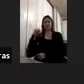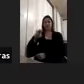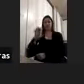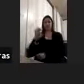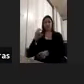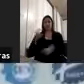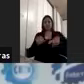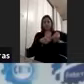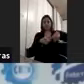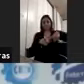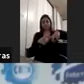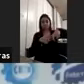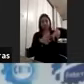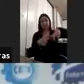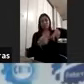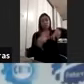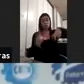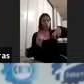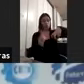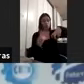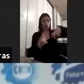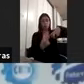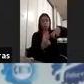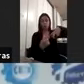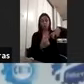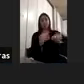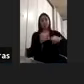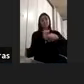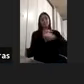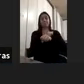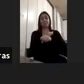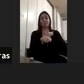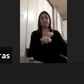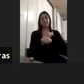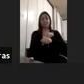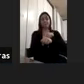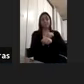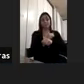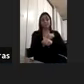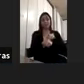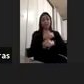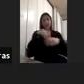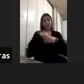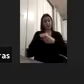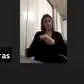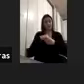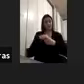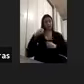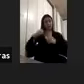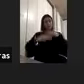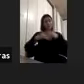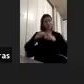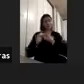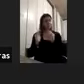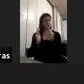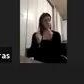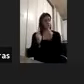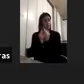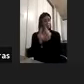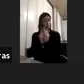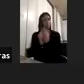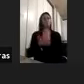infrapatelar. Tá. Que ele teve nos 2 joelhos, né, quando ele travou na linha. E com isso,